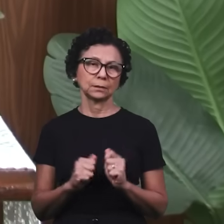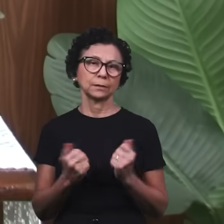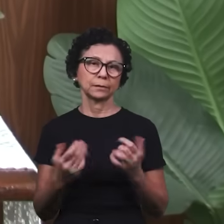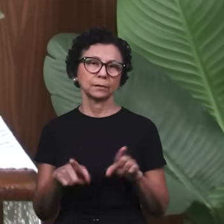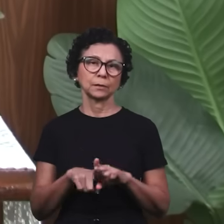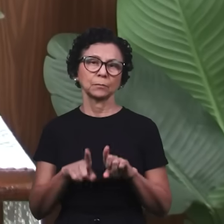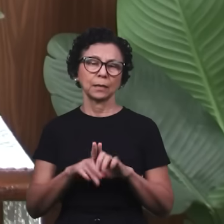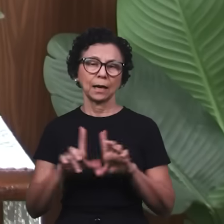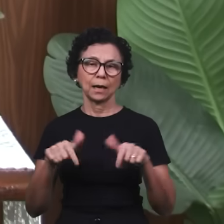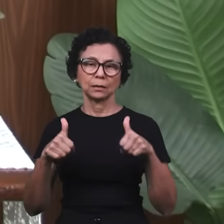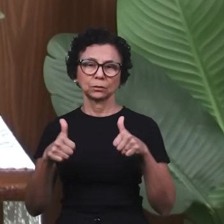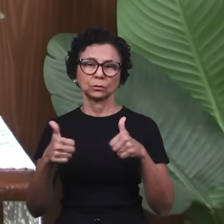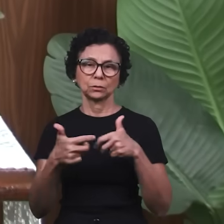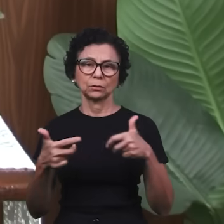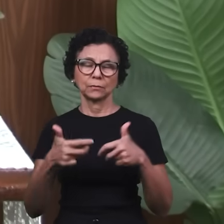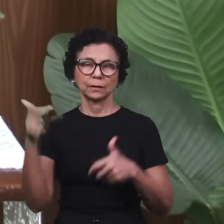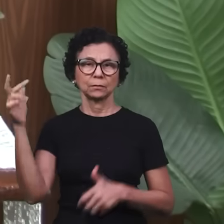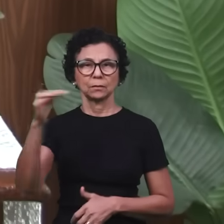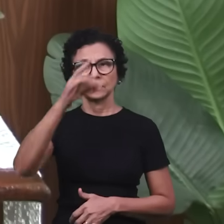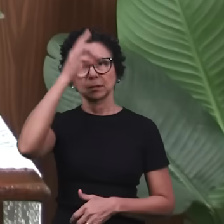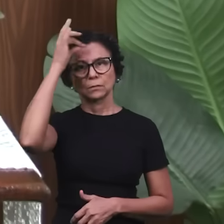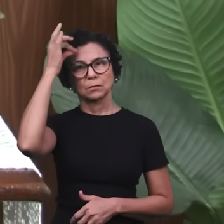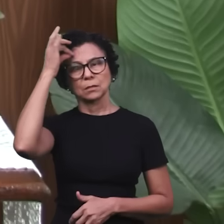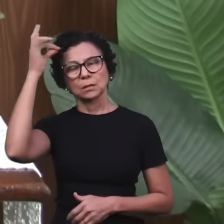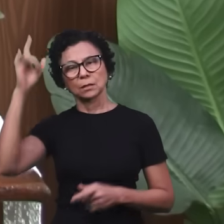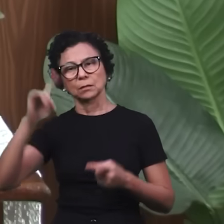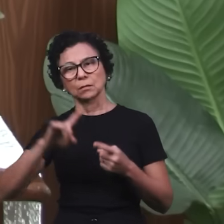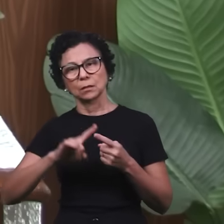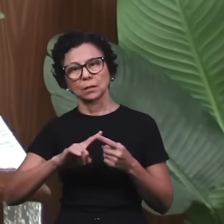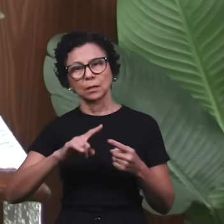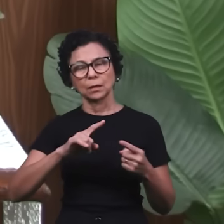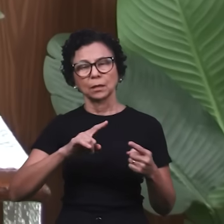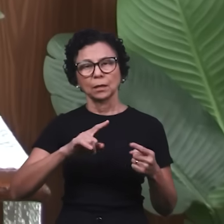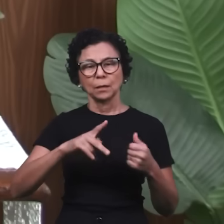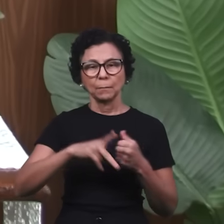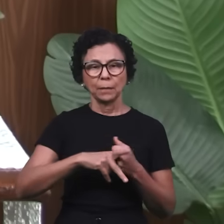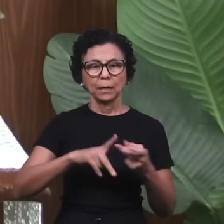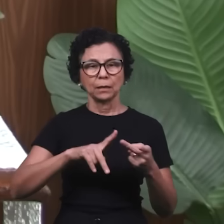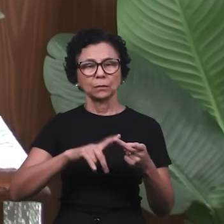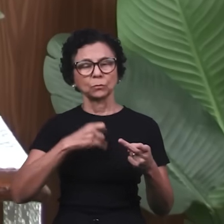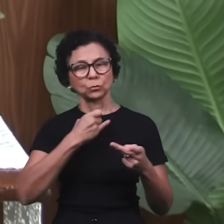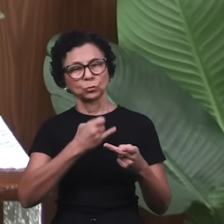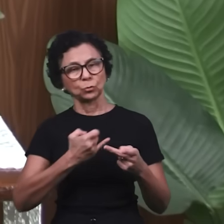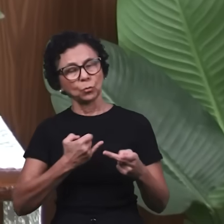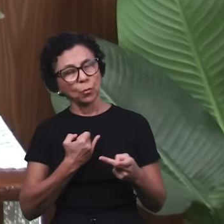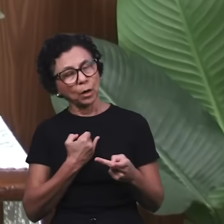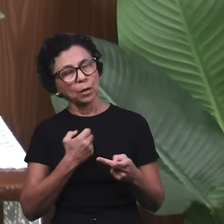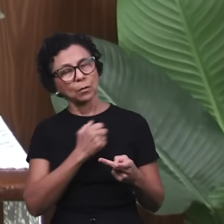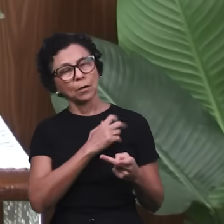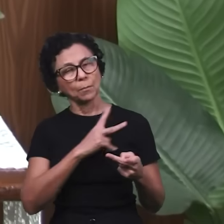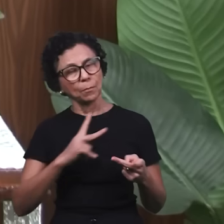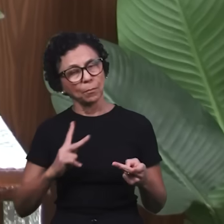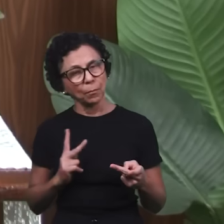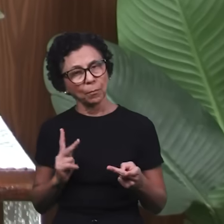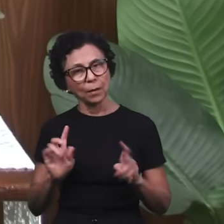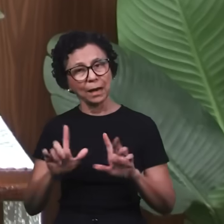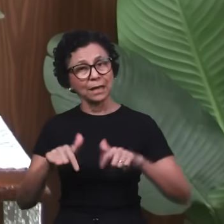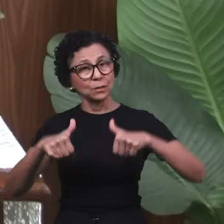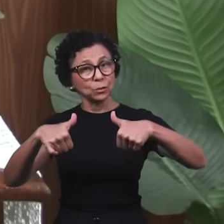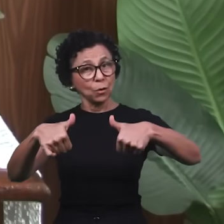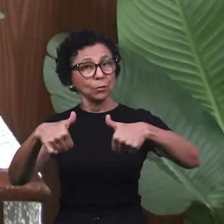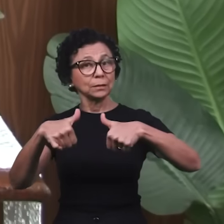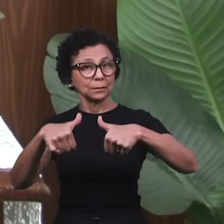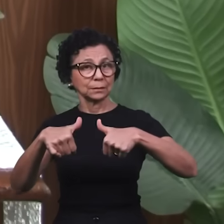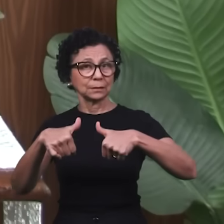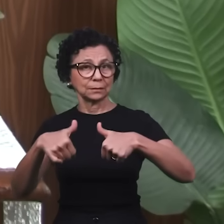Pedro, depois vemos os atos de João. O livro de Atos também cita os atos até de homens